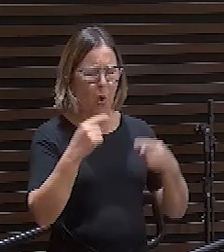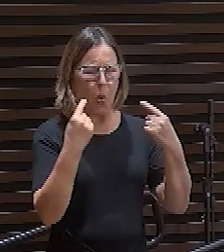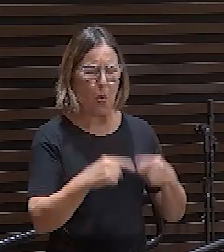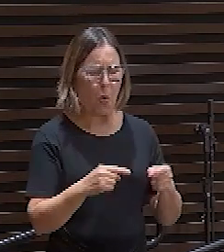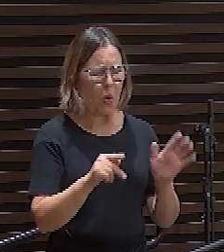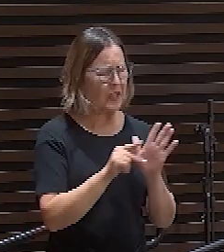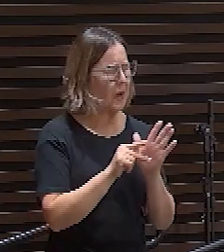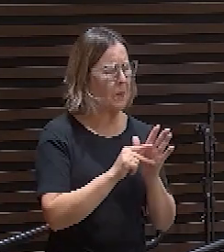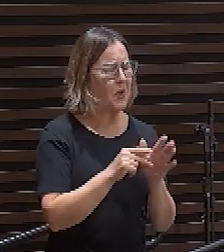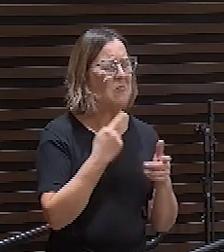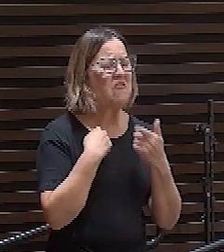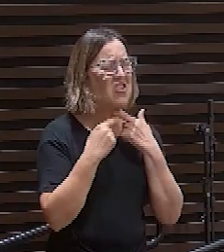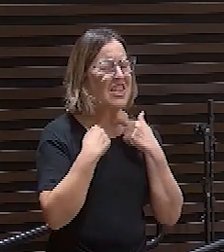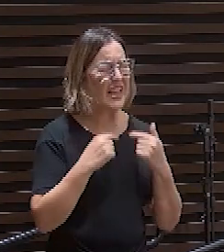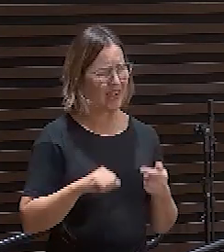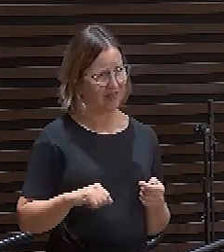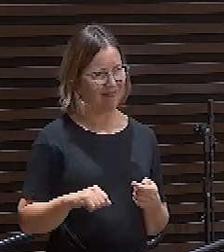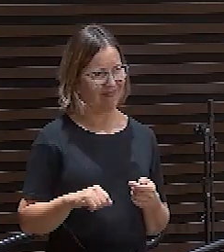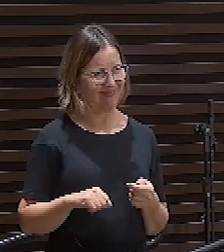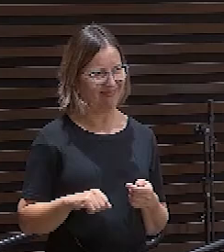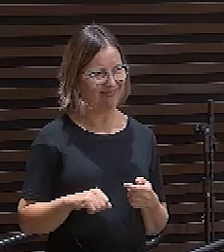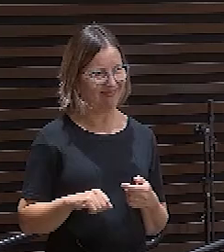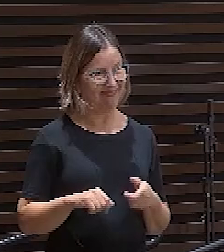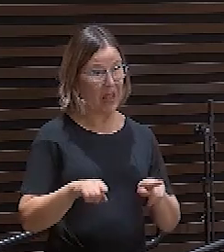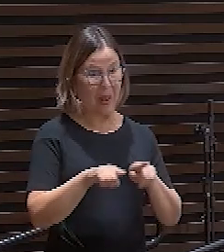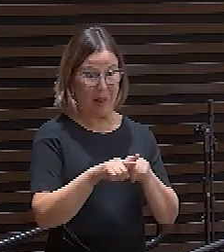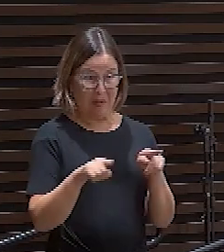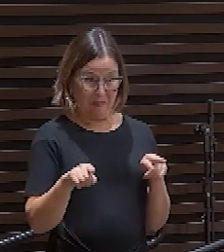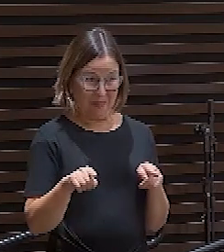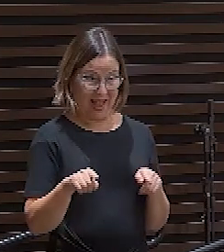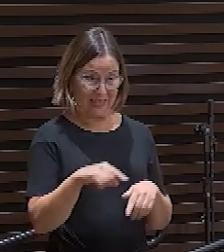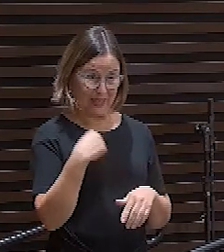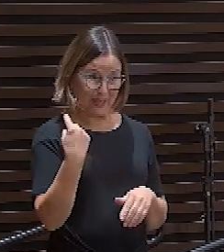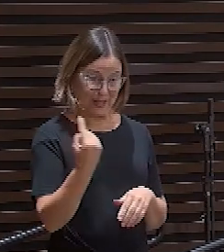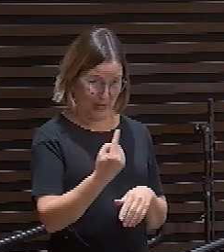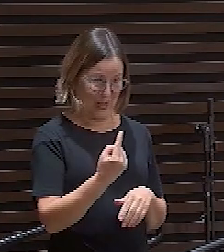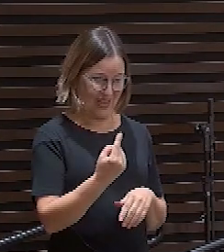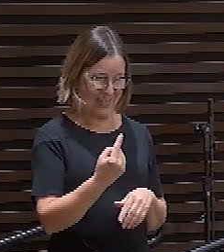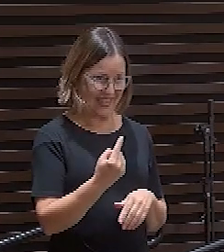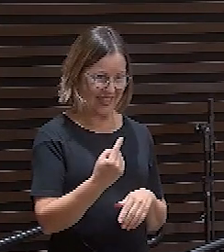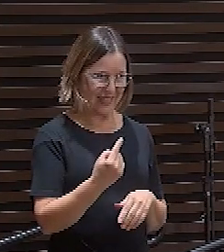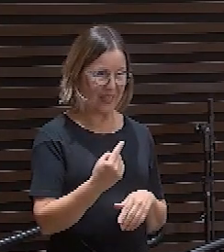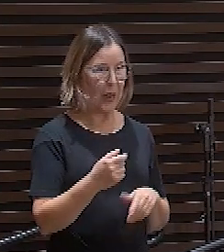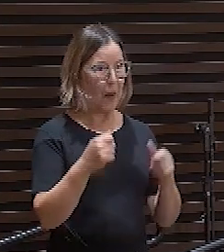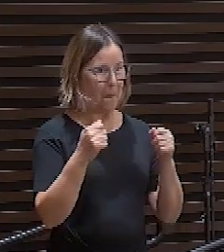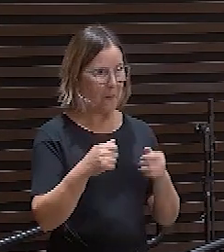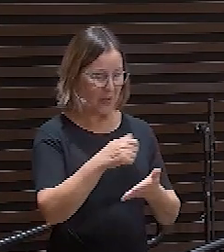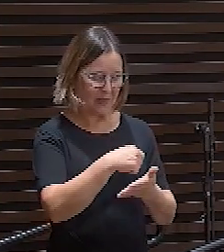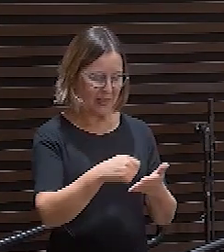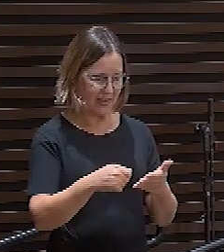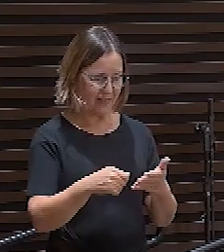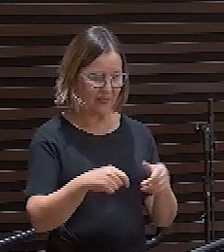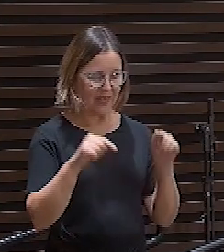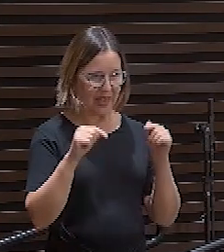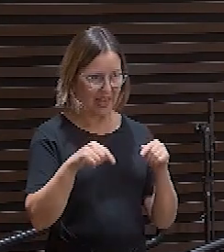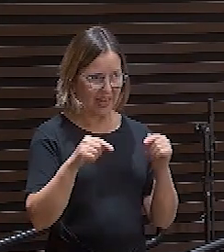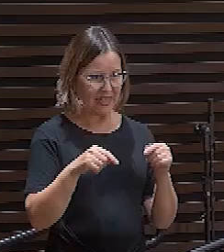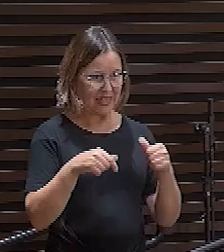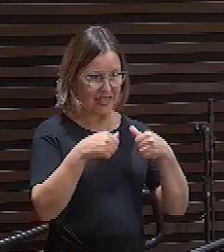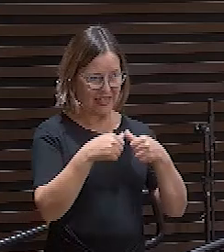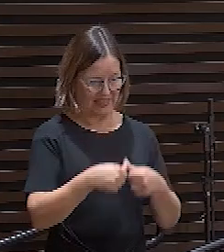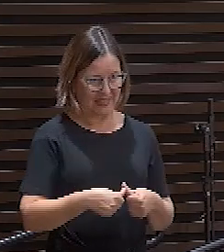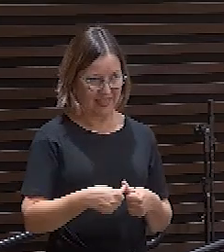Deus. Aqui jaz um amado do Pai. Aqui jaz um que